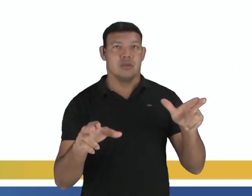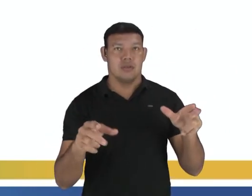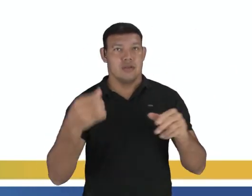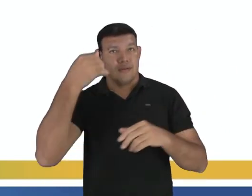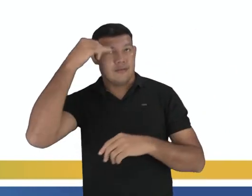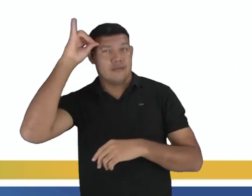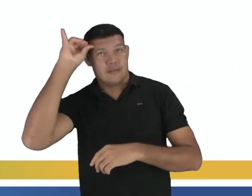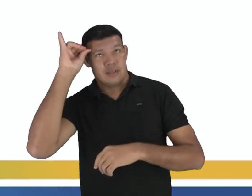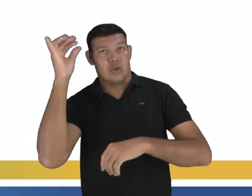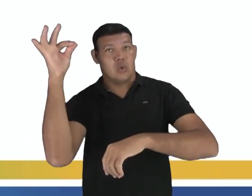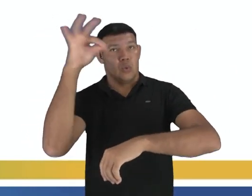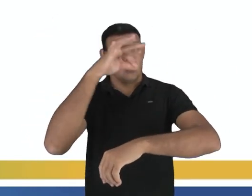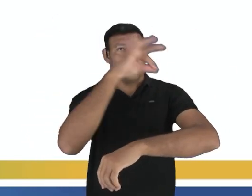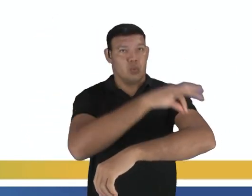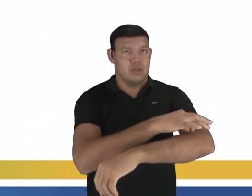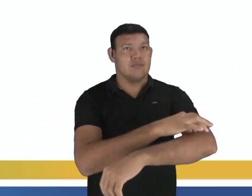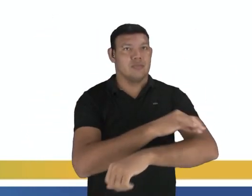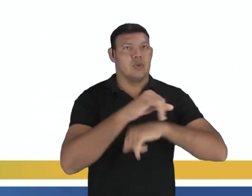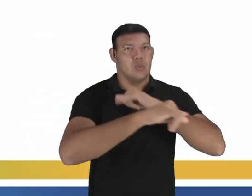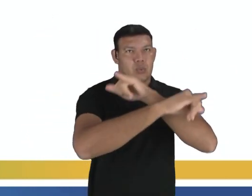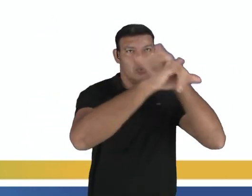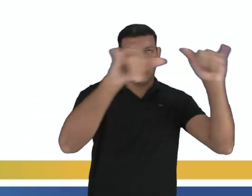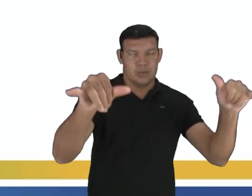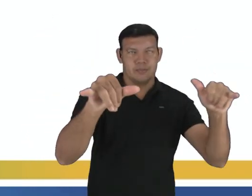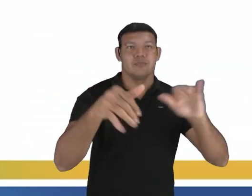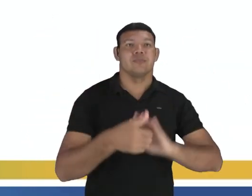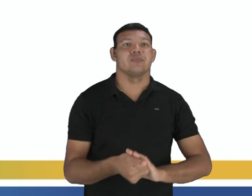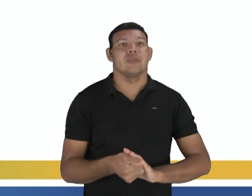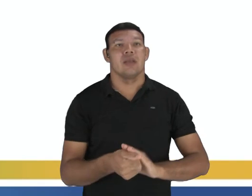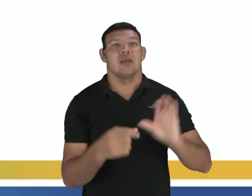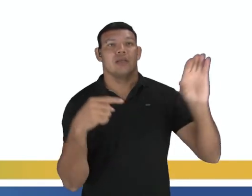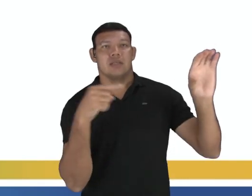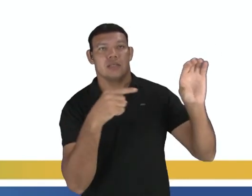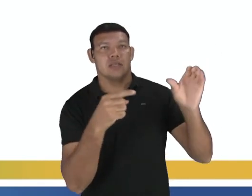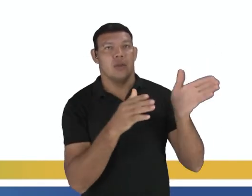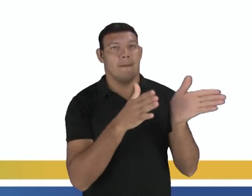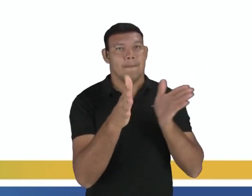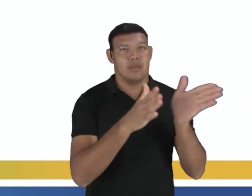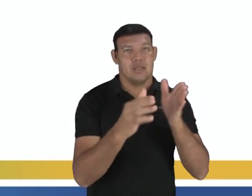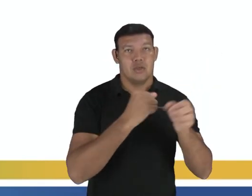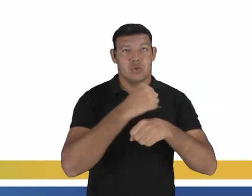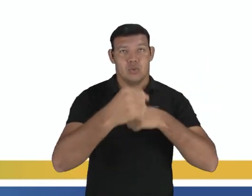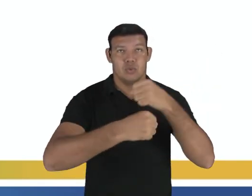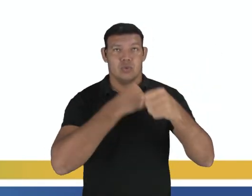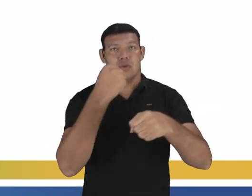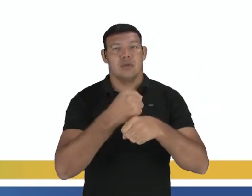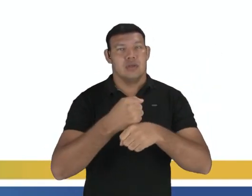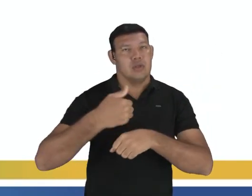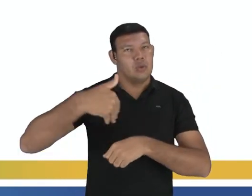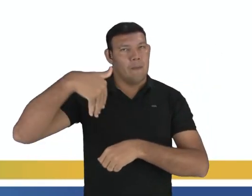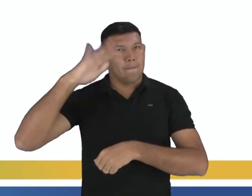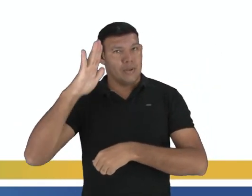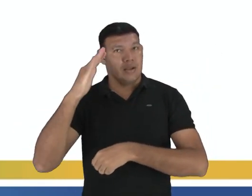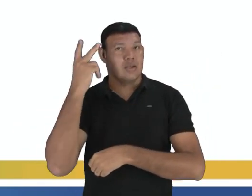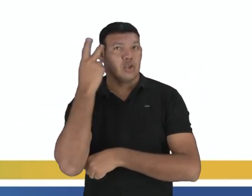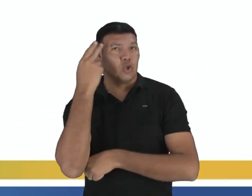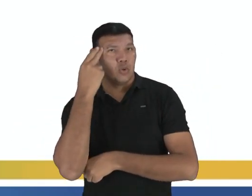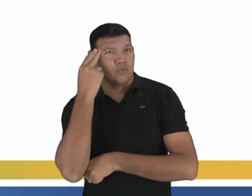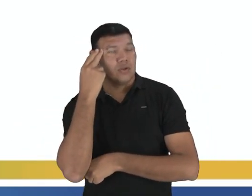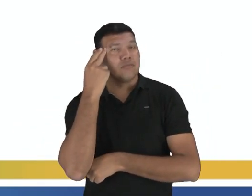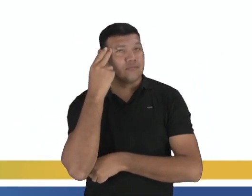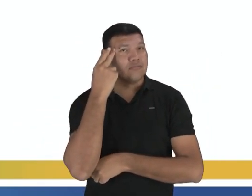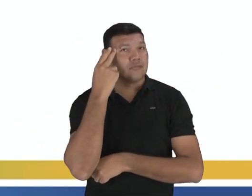C, o período do ano em que é mais comum os casos de dengue. Ou D, os sintomas da dengue sentido pelas